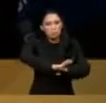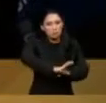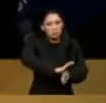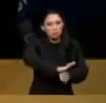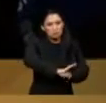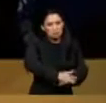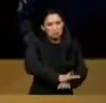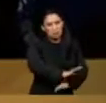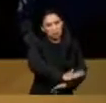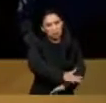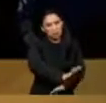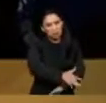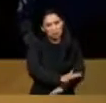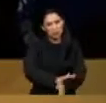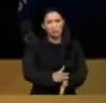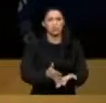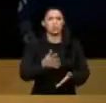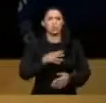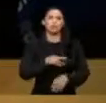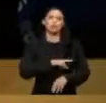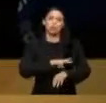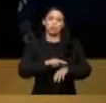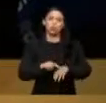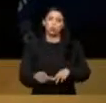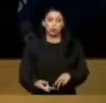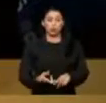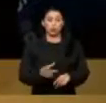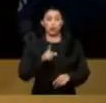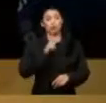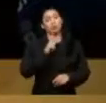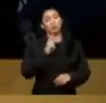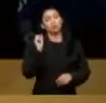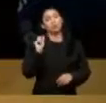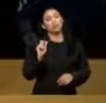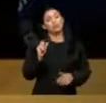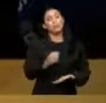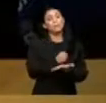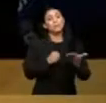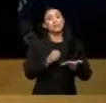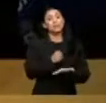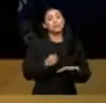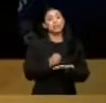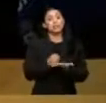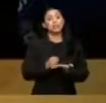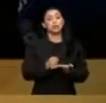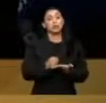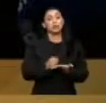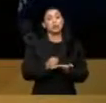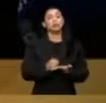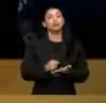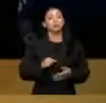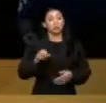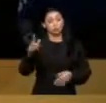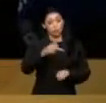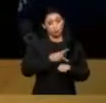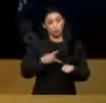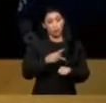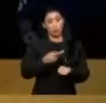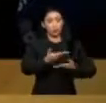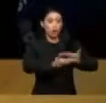Também consagra o repúdio ao racismo como um dos princípios que rege o país nas suas relações